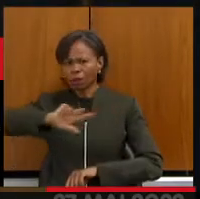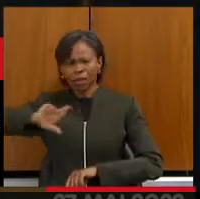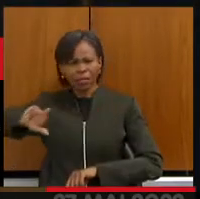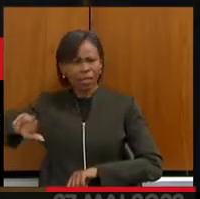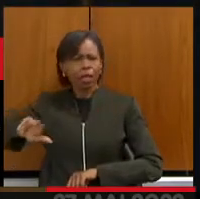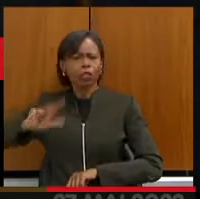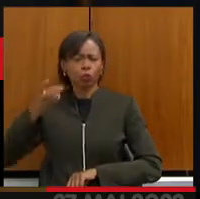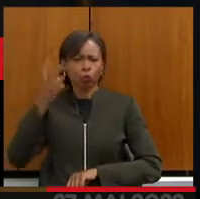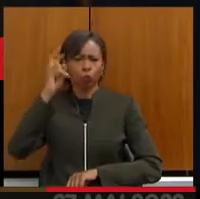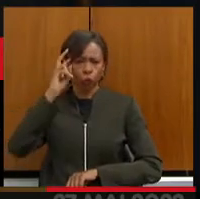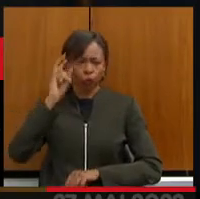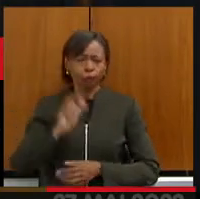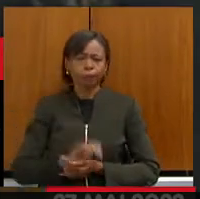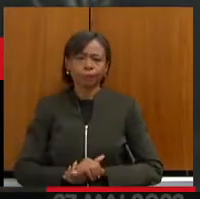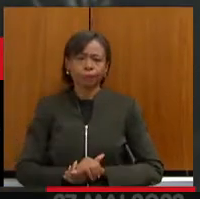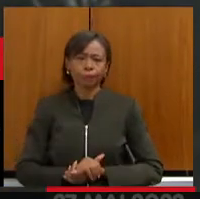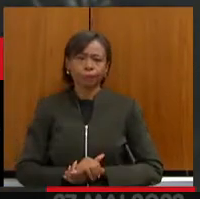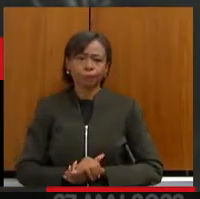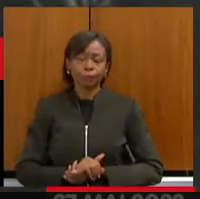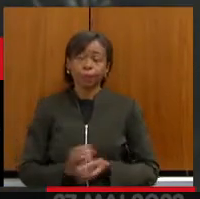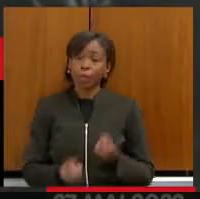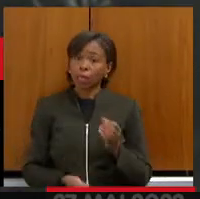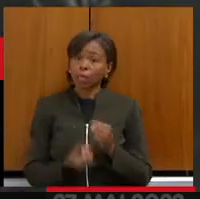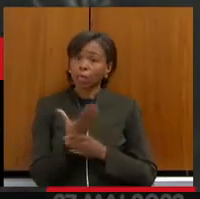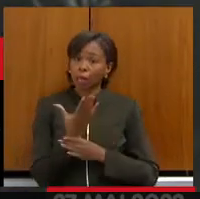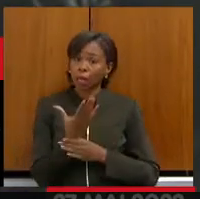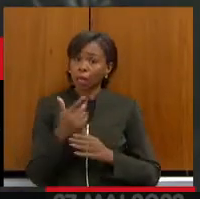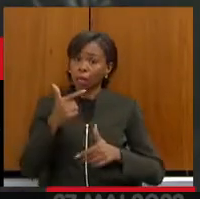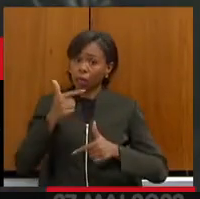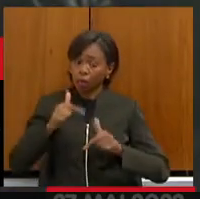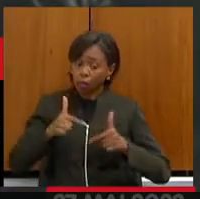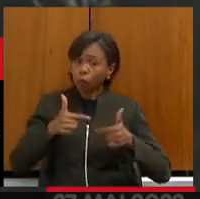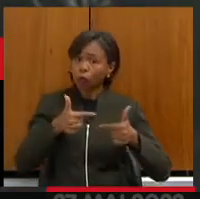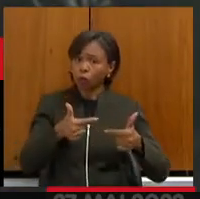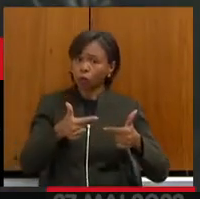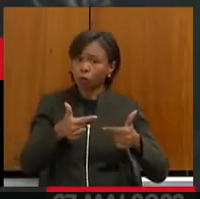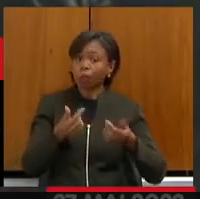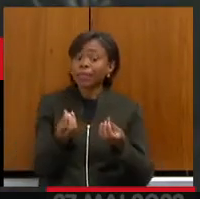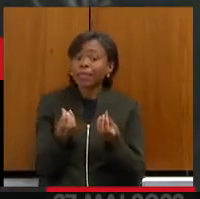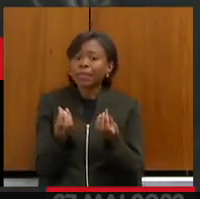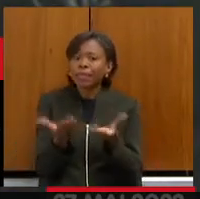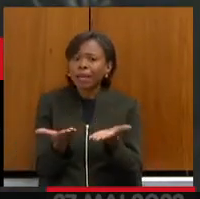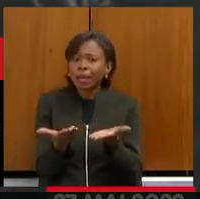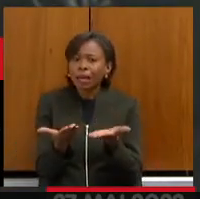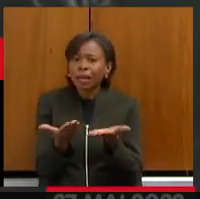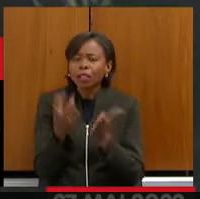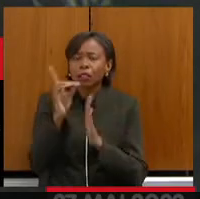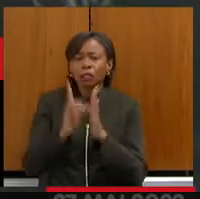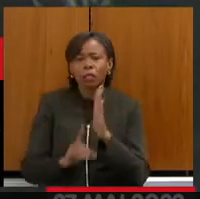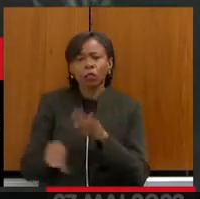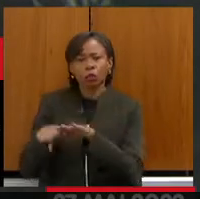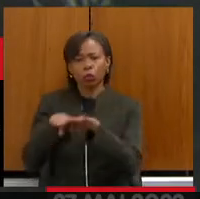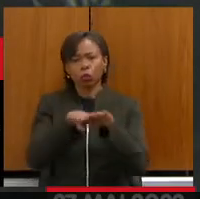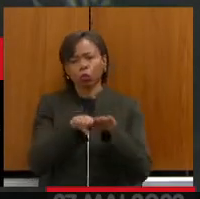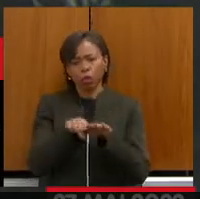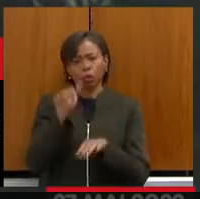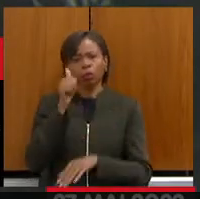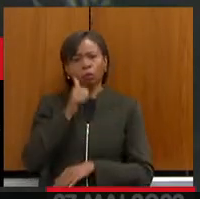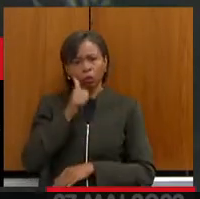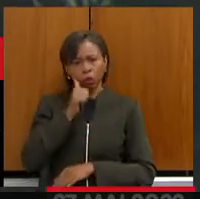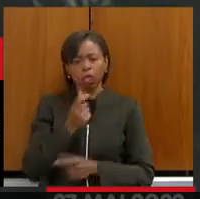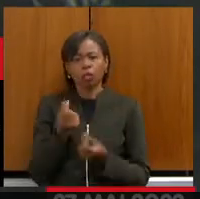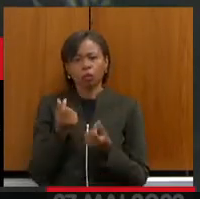a implementação de ações para dar as mulheres direitos iguais nos recursos econômicos bem como